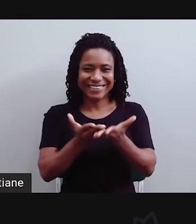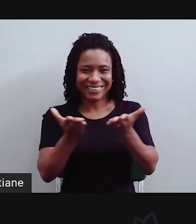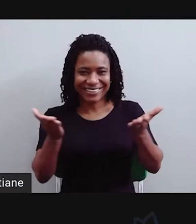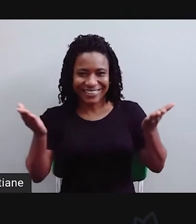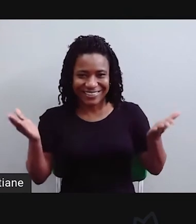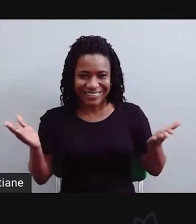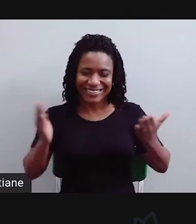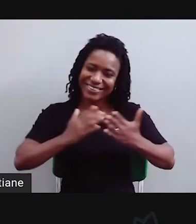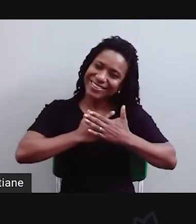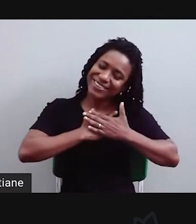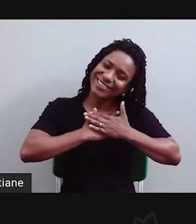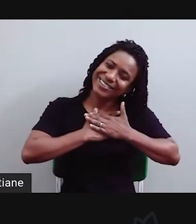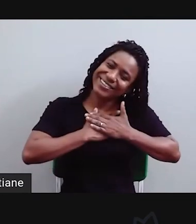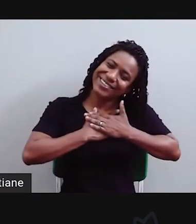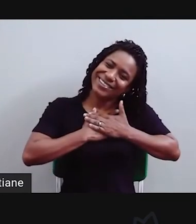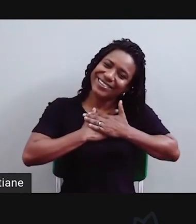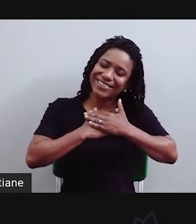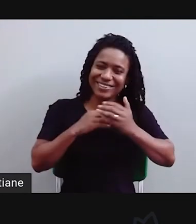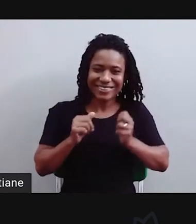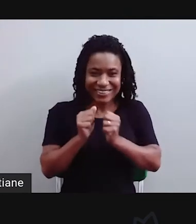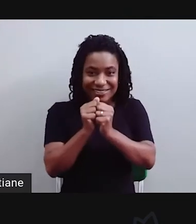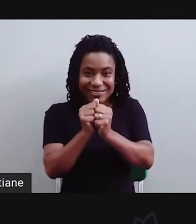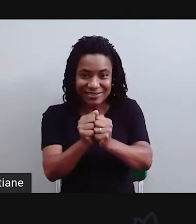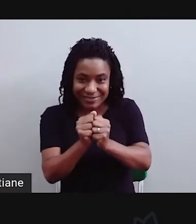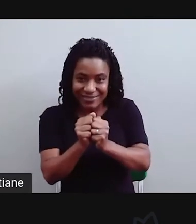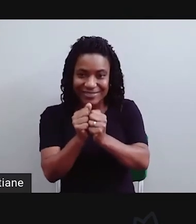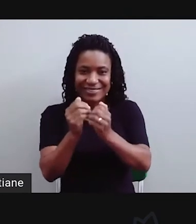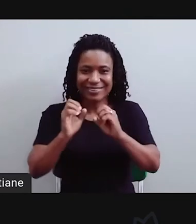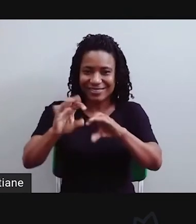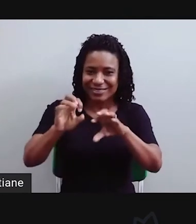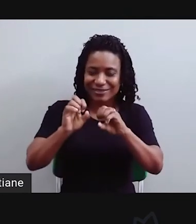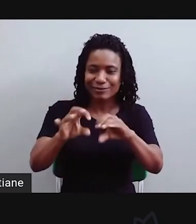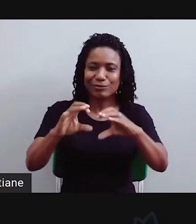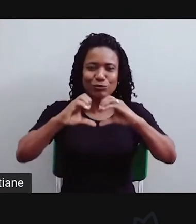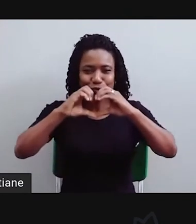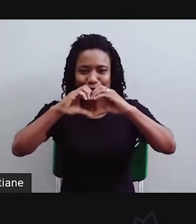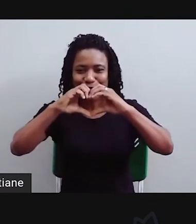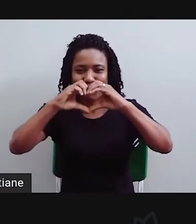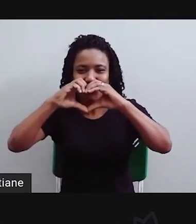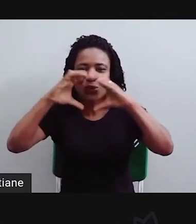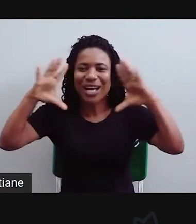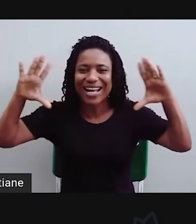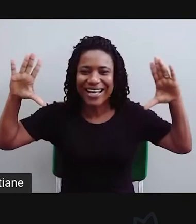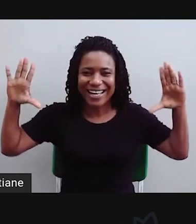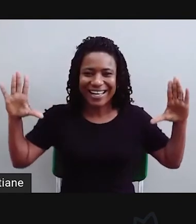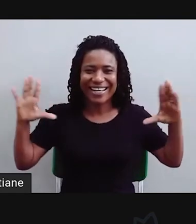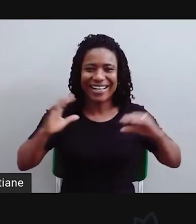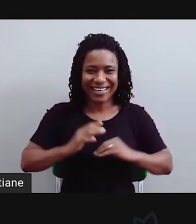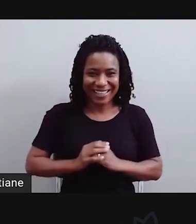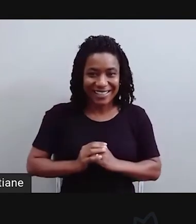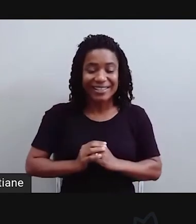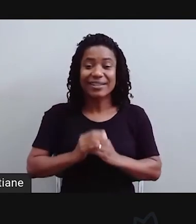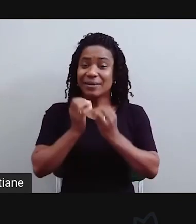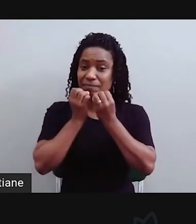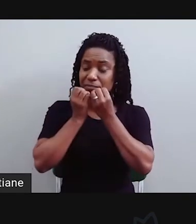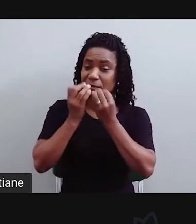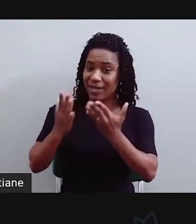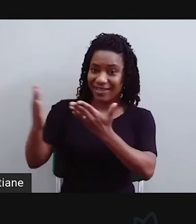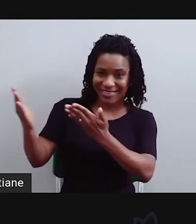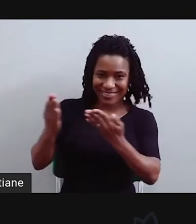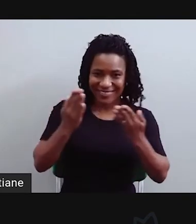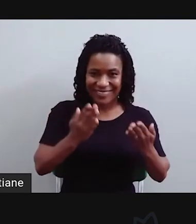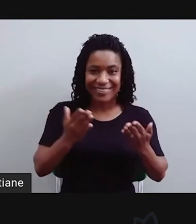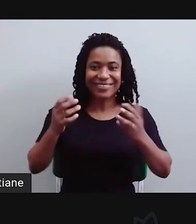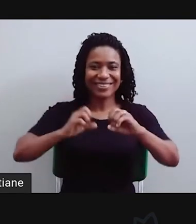Olá, meus amores, que bom estar mais uma vez aqui com vocês. Um beijo no coração de todos. Sejam bem-vindos à nossa aula